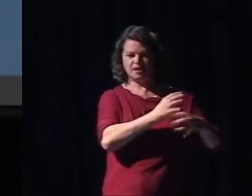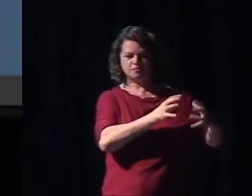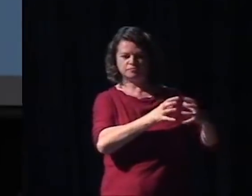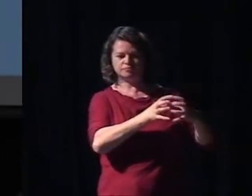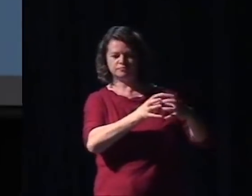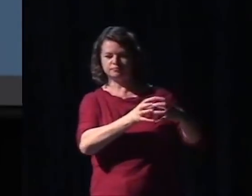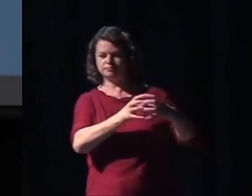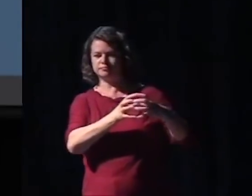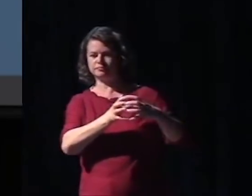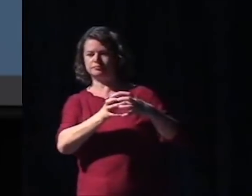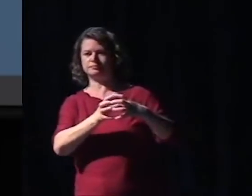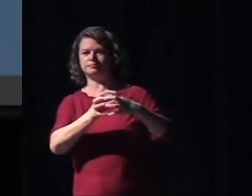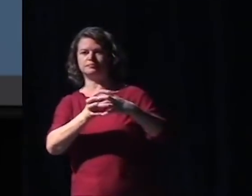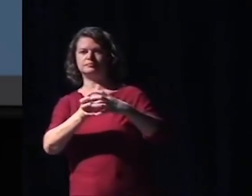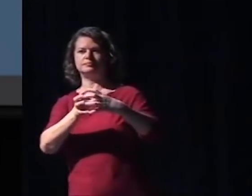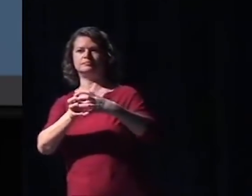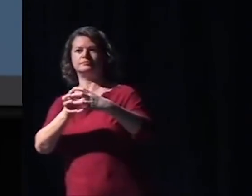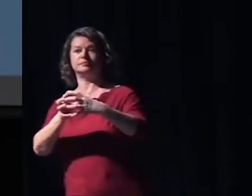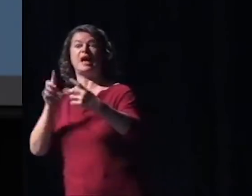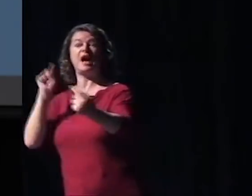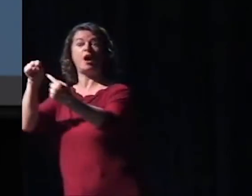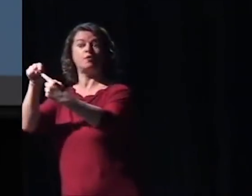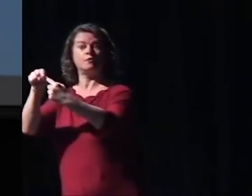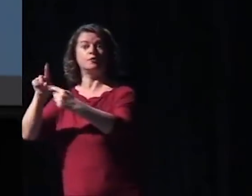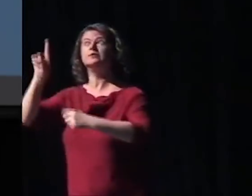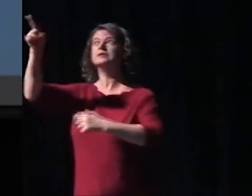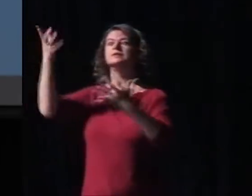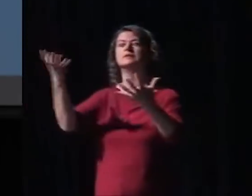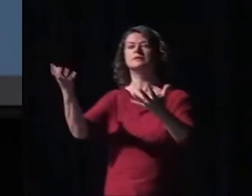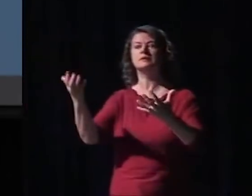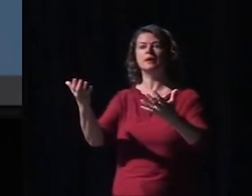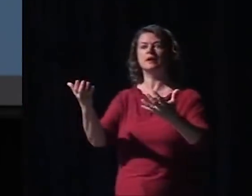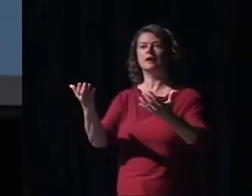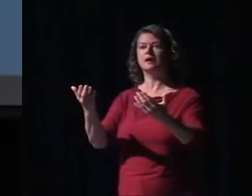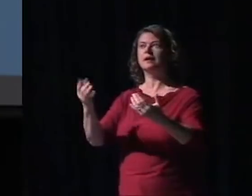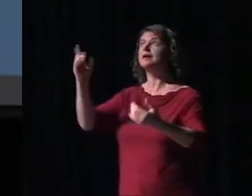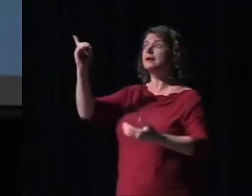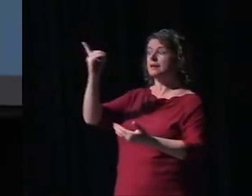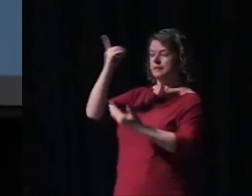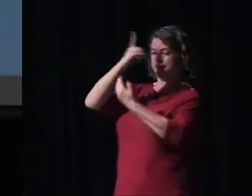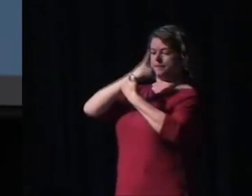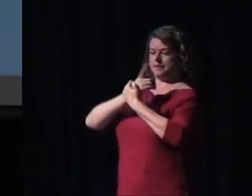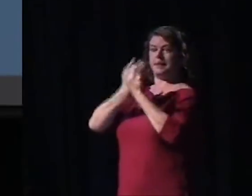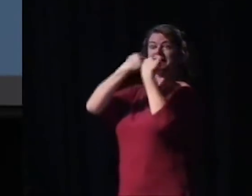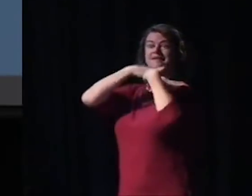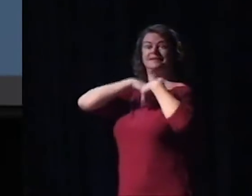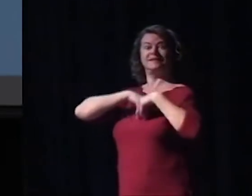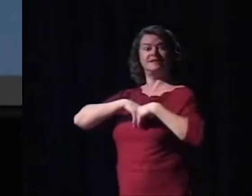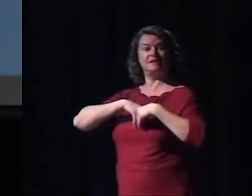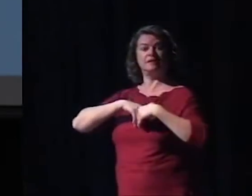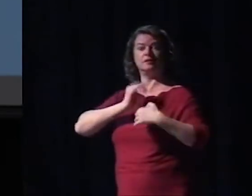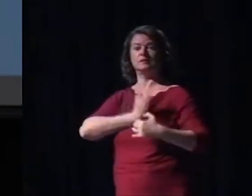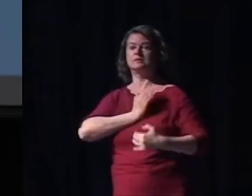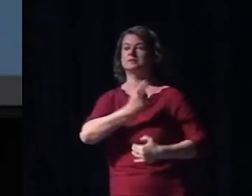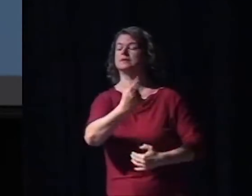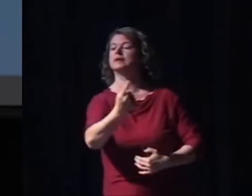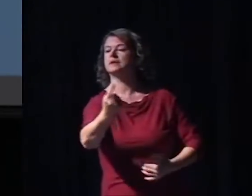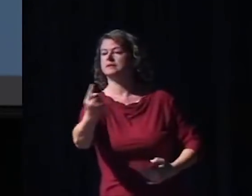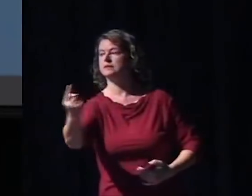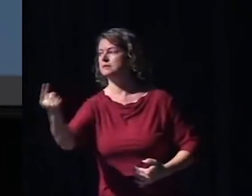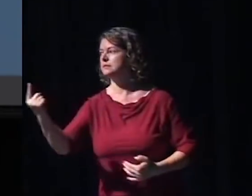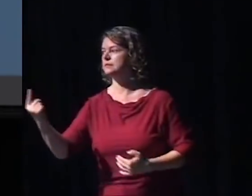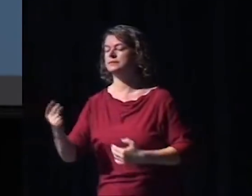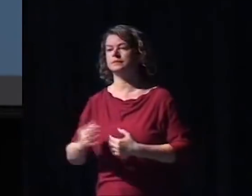Deus, ele quer entrar dentro de nós, mas enquanto a gente cismar em achar